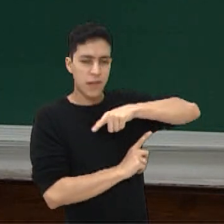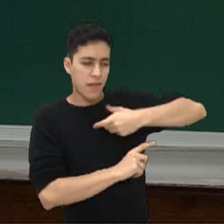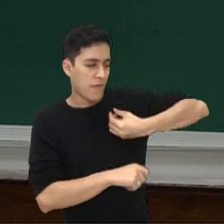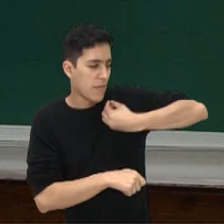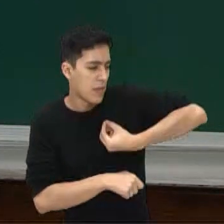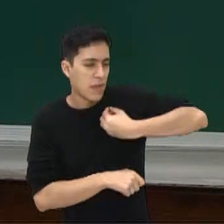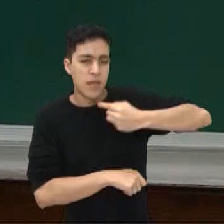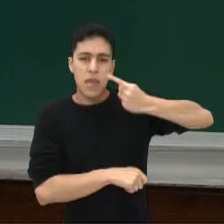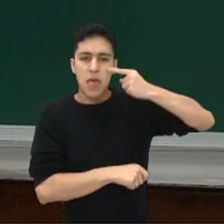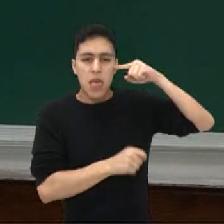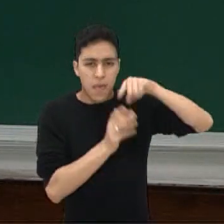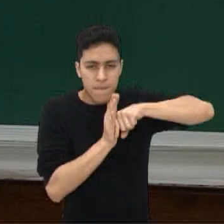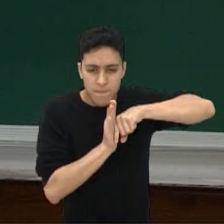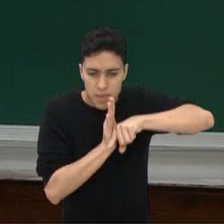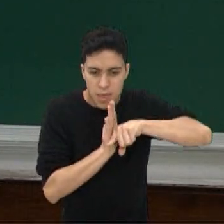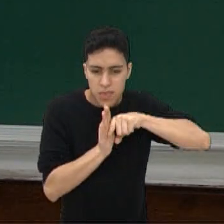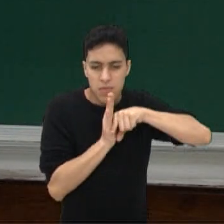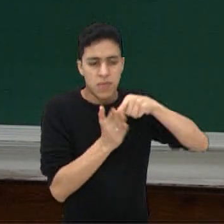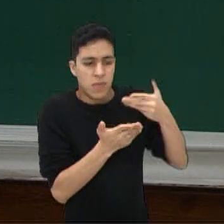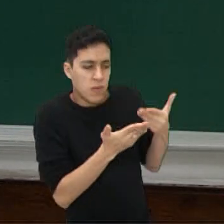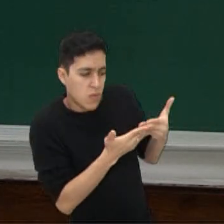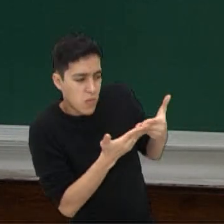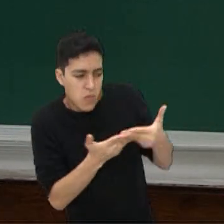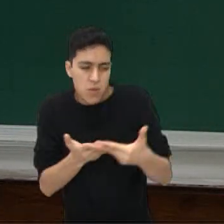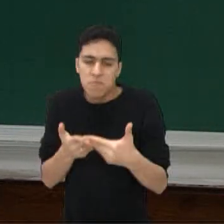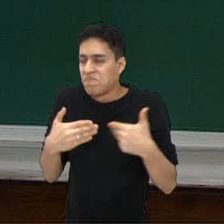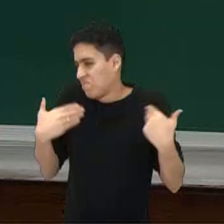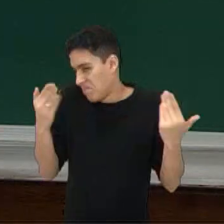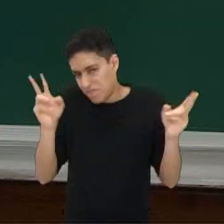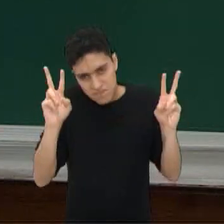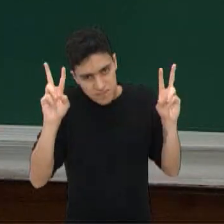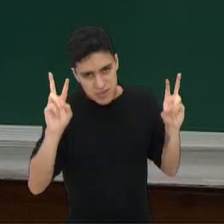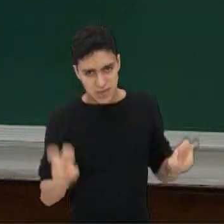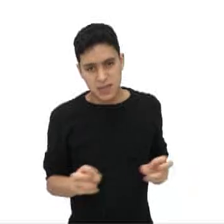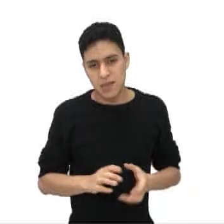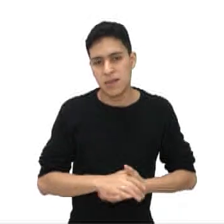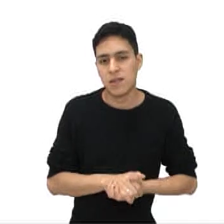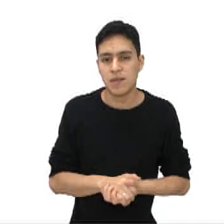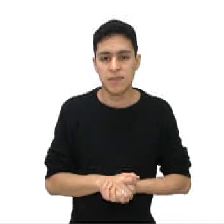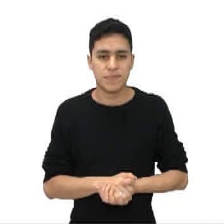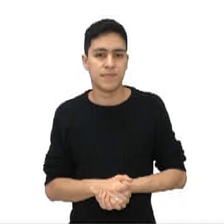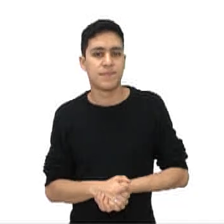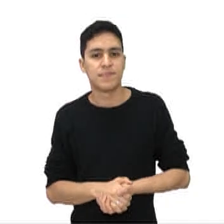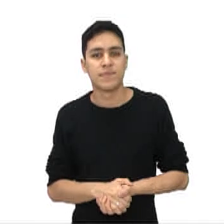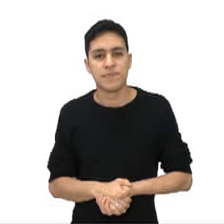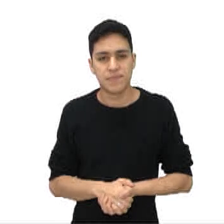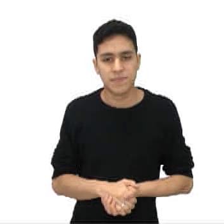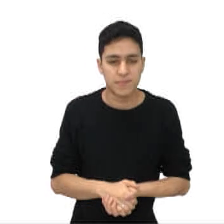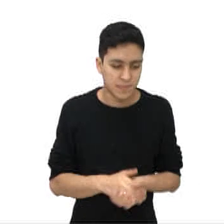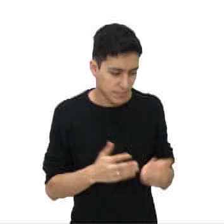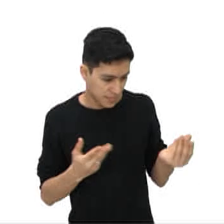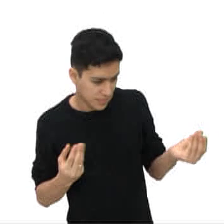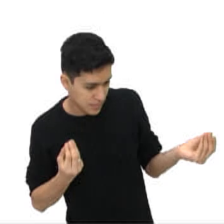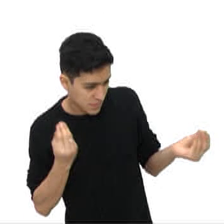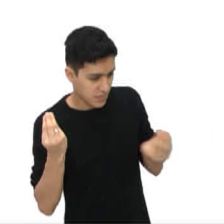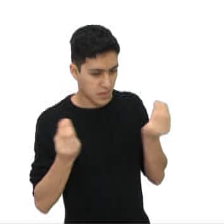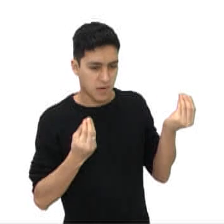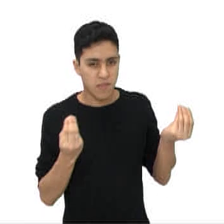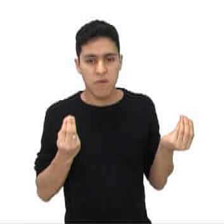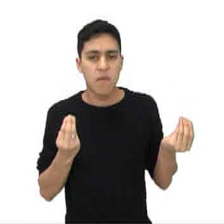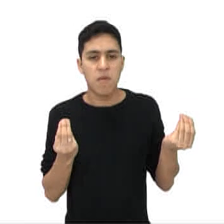estuda, que pesquisa, né? Seja qual for o assunto, tá? A esfera de atividades humanas